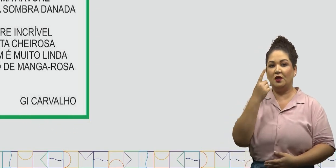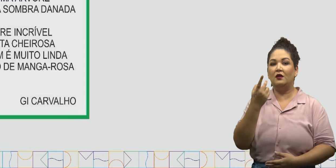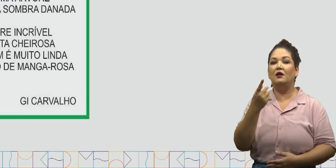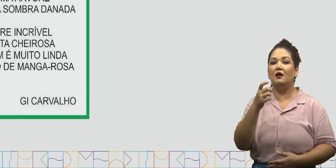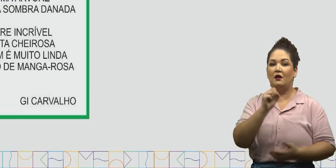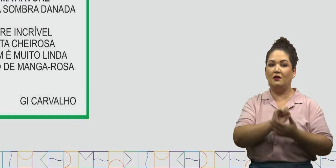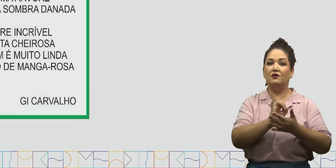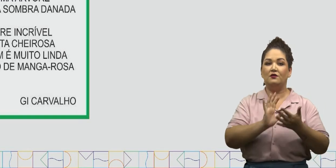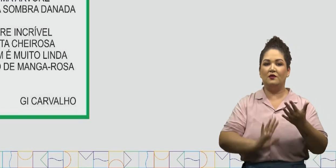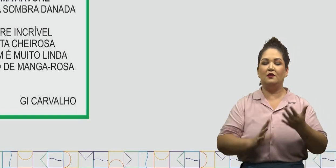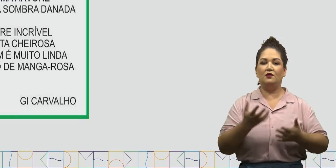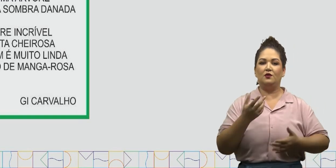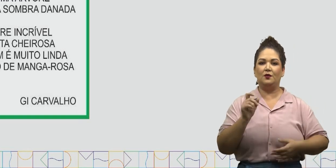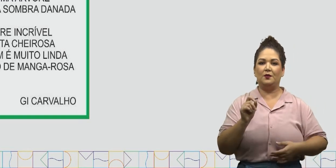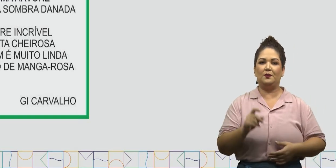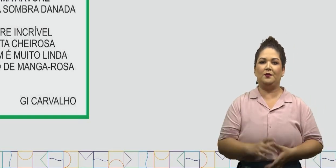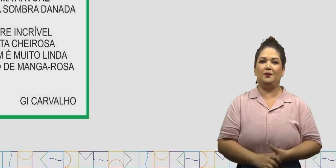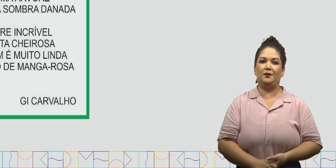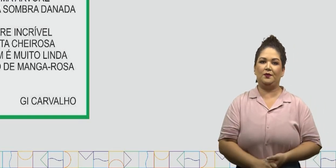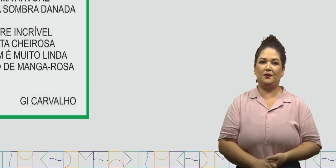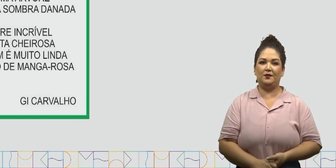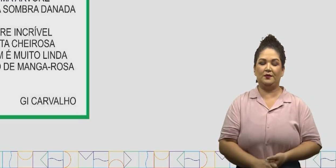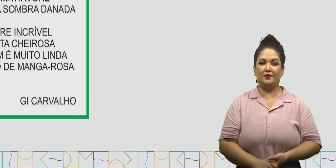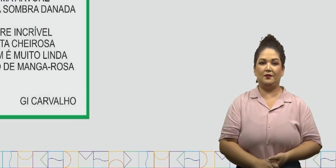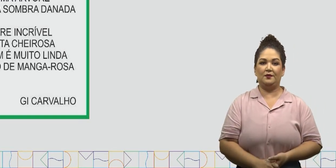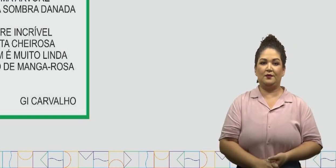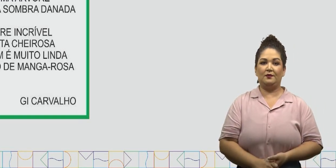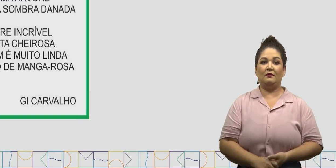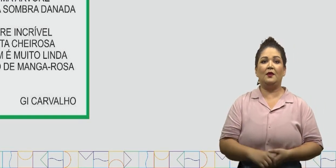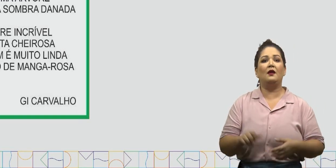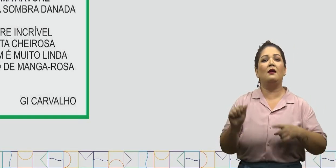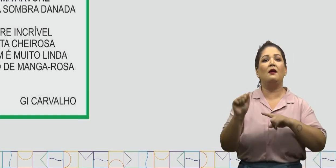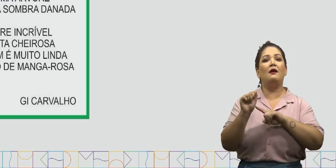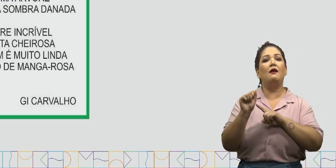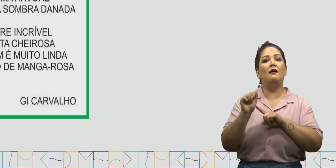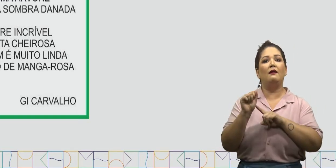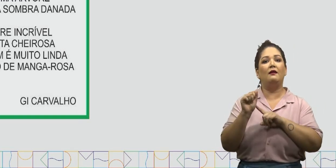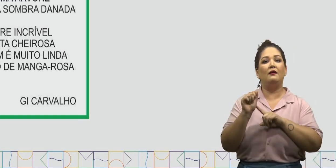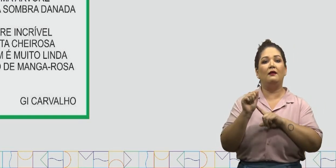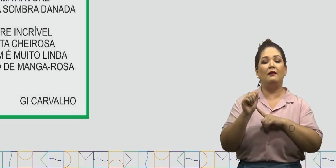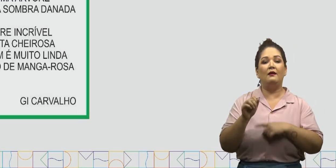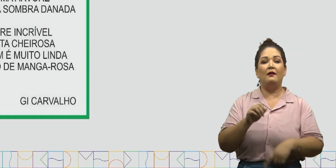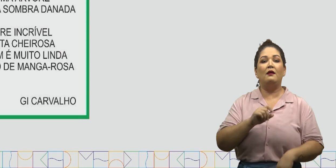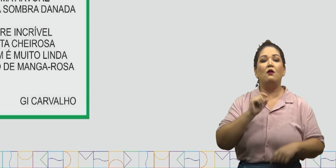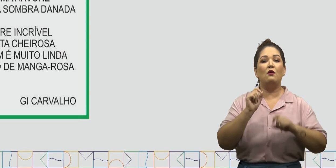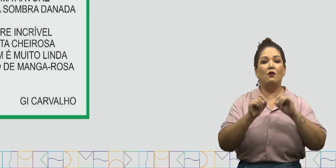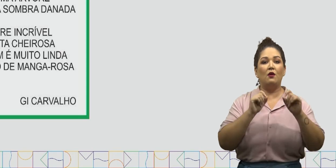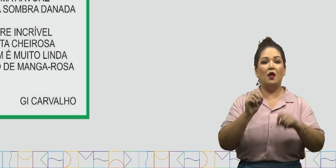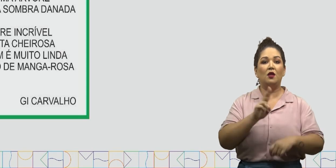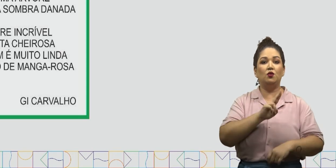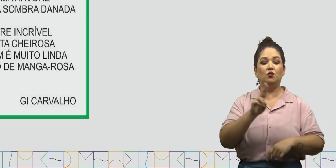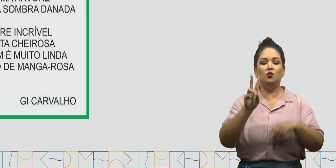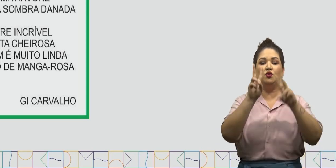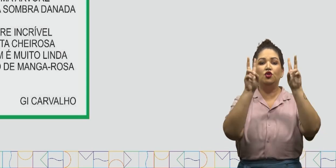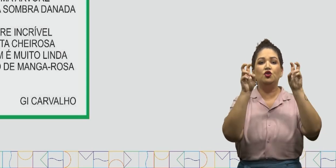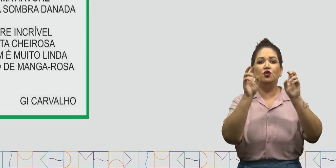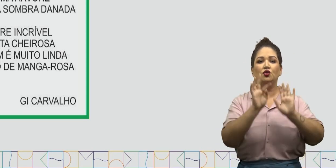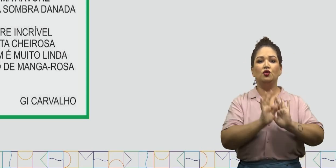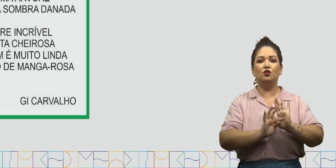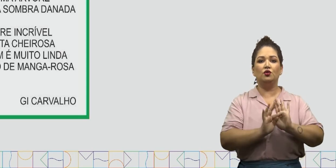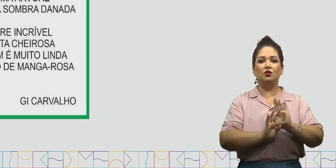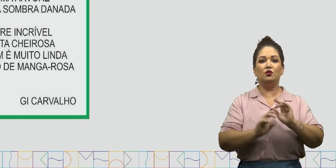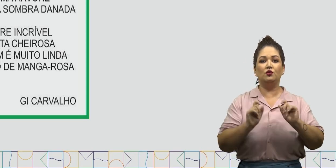nossa atividade 1 ela deseja. Agora responda. Letrinha A. Qual o título